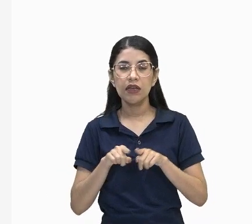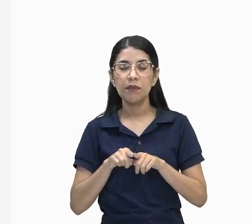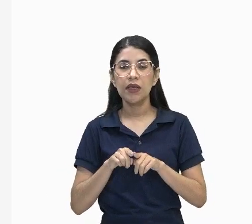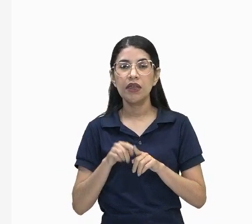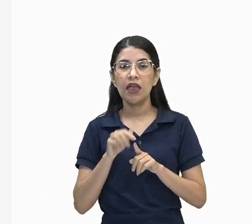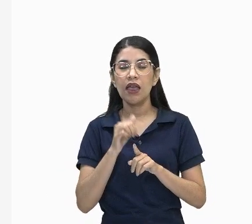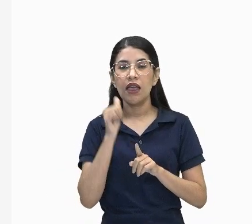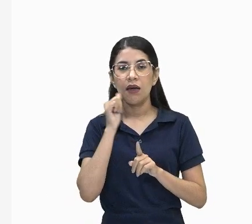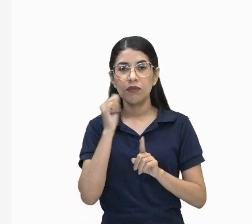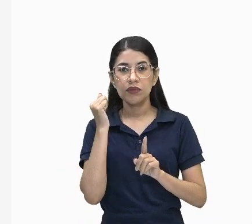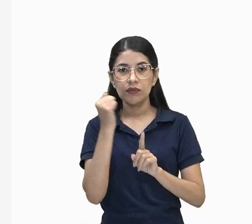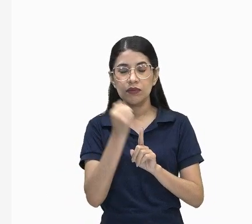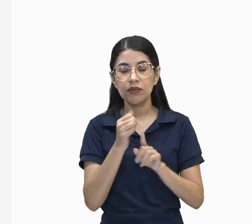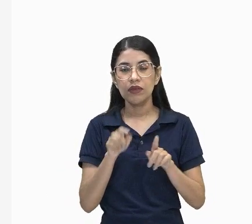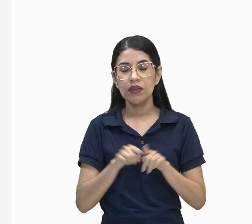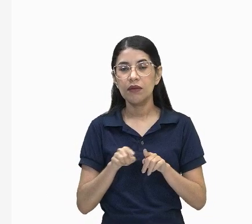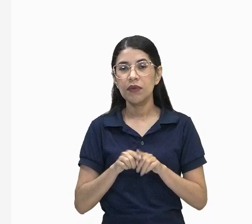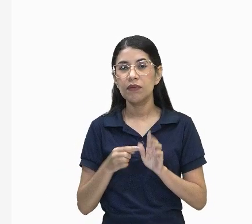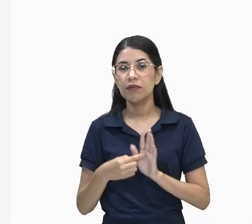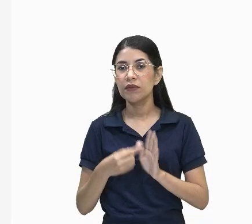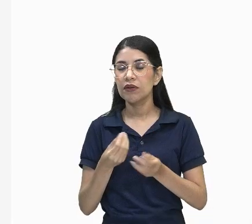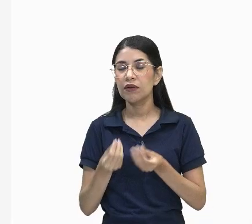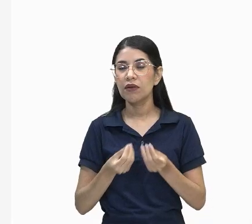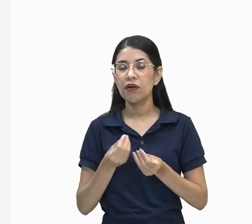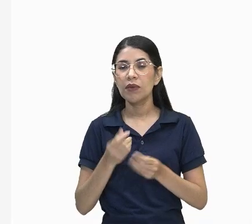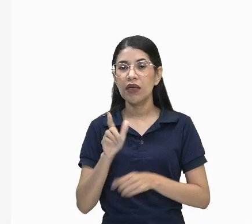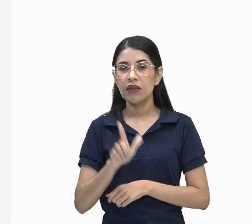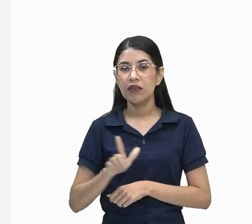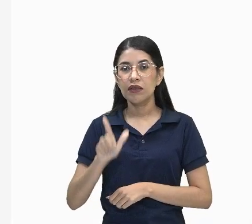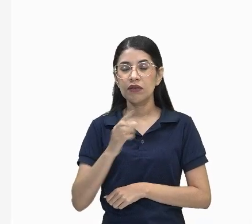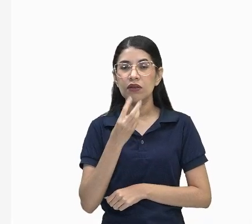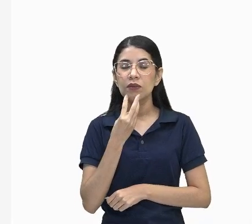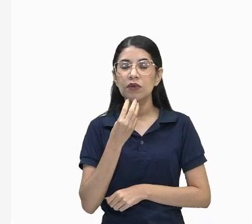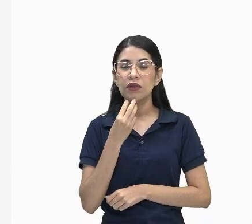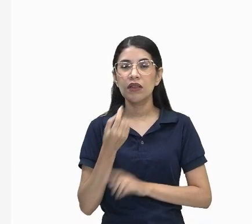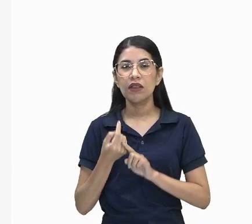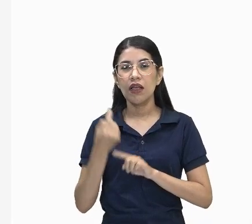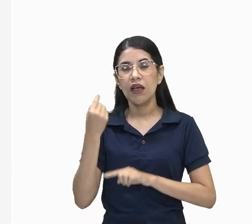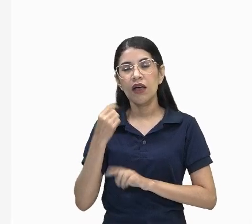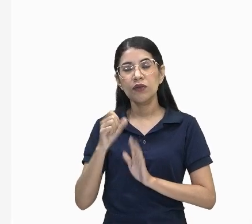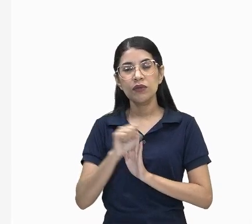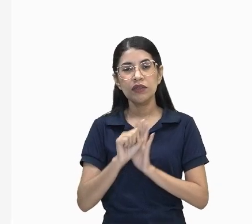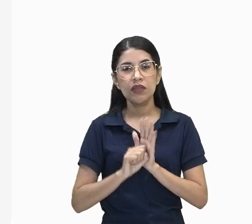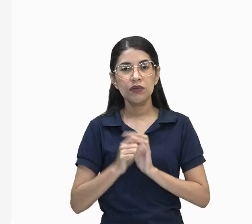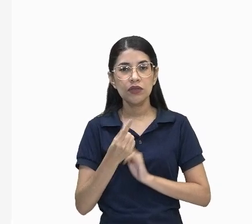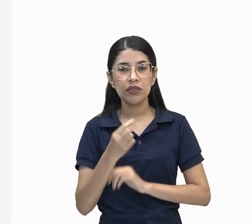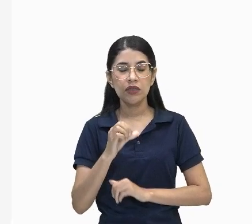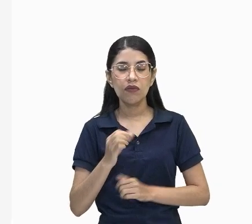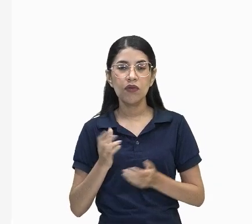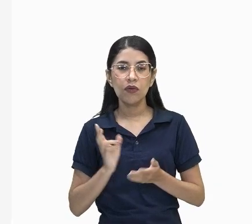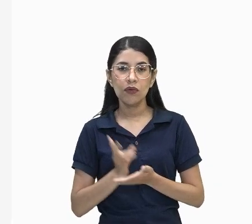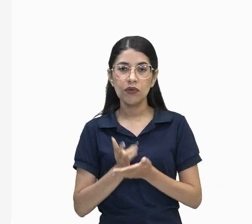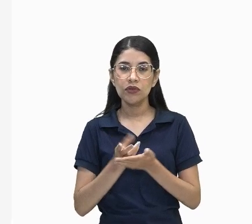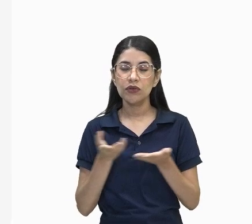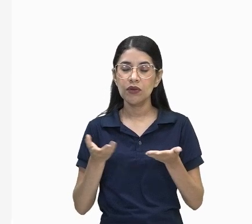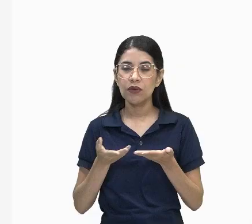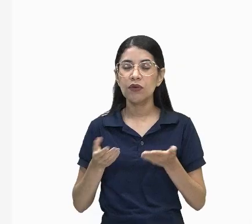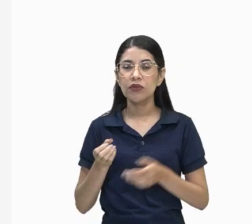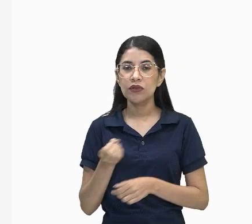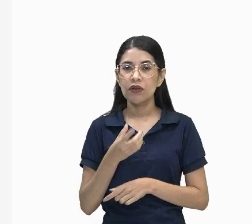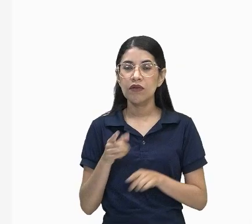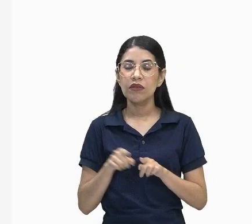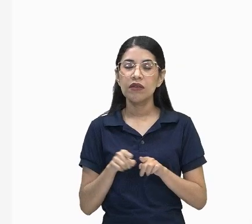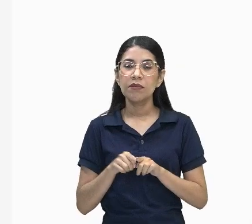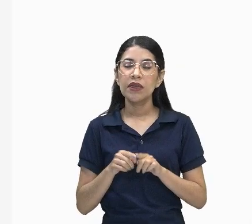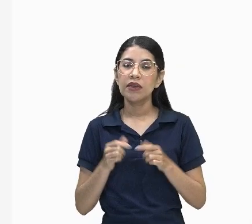vão revelar, né, como a literatura de Machado de Assis do século XIX continua atual e necessária. É importante